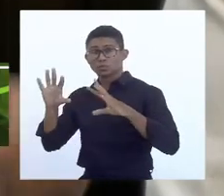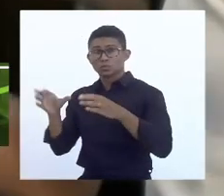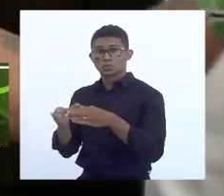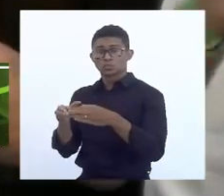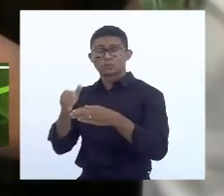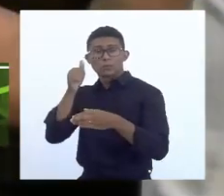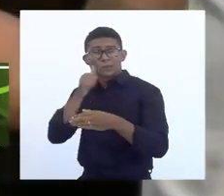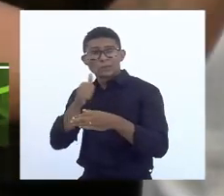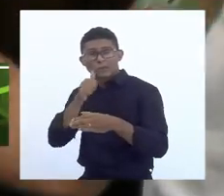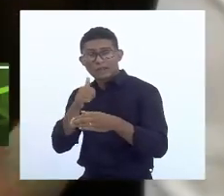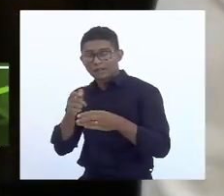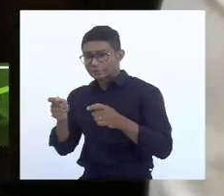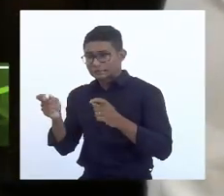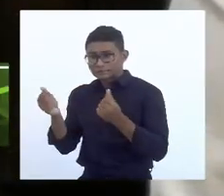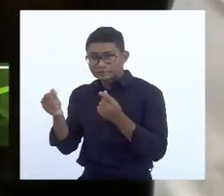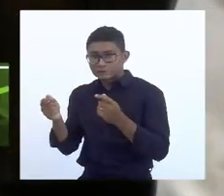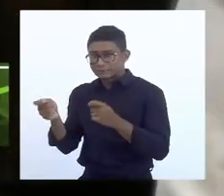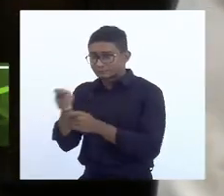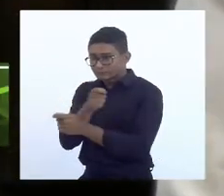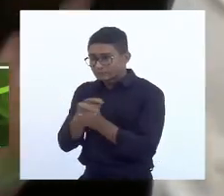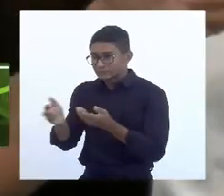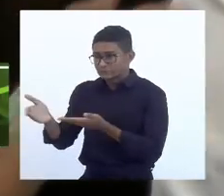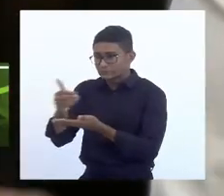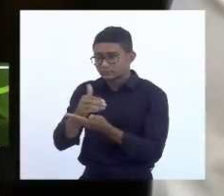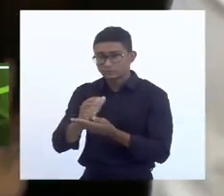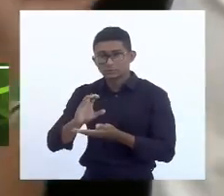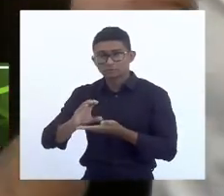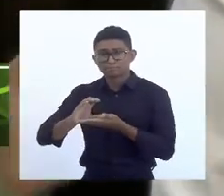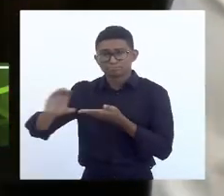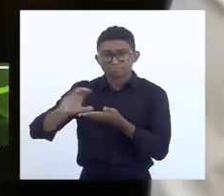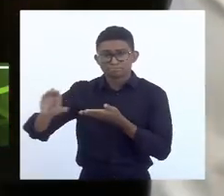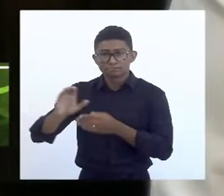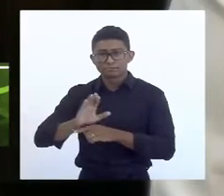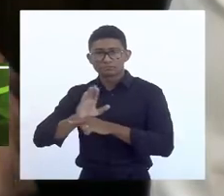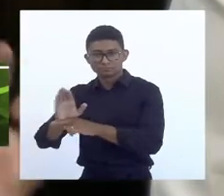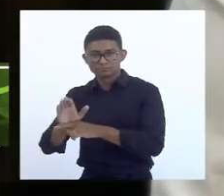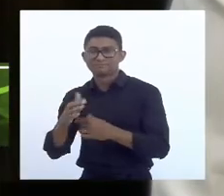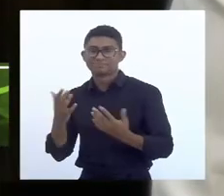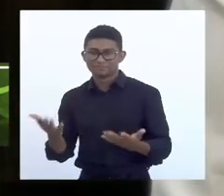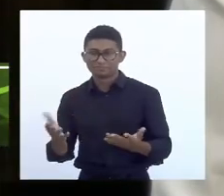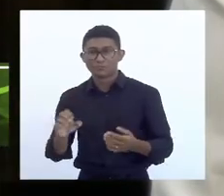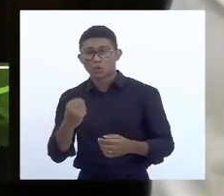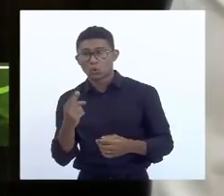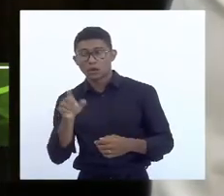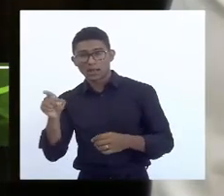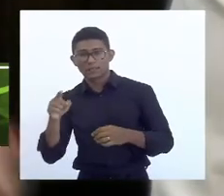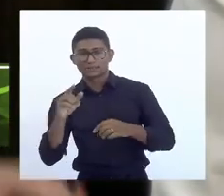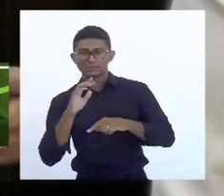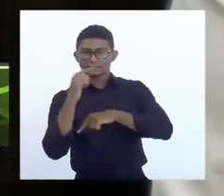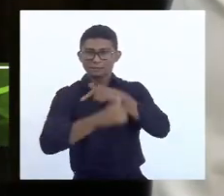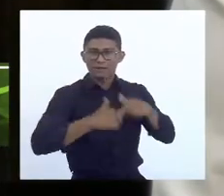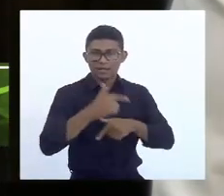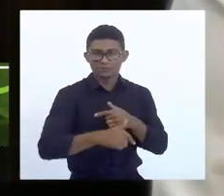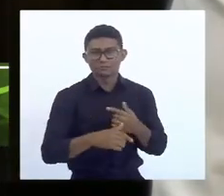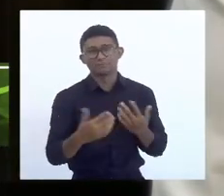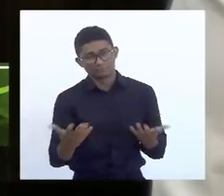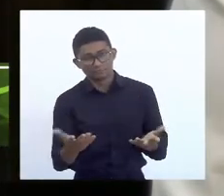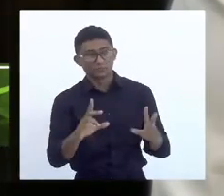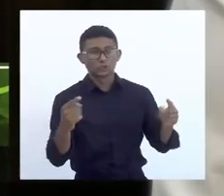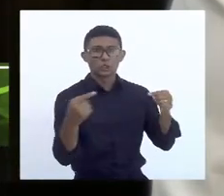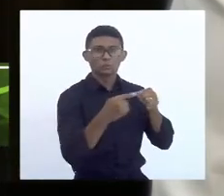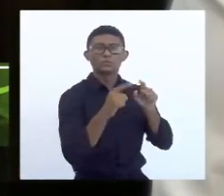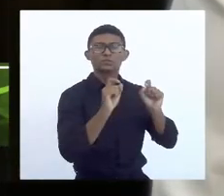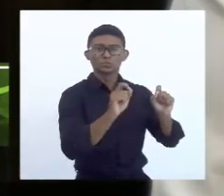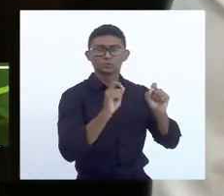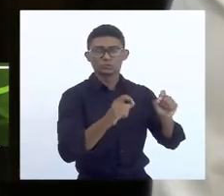ajudar essa mulher a ir trabalhar com trabalho doméstico na casa da sua patroa. Isso é política. E esta política do